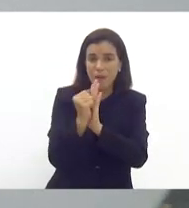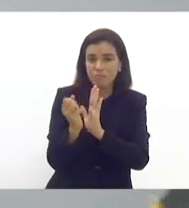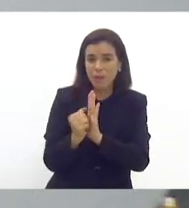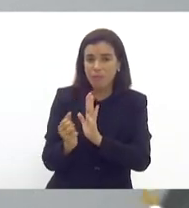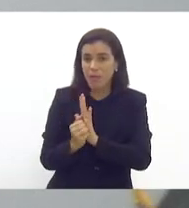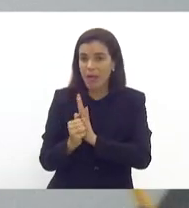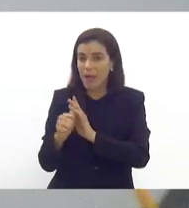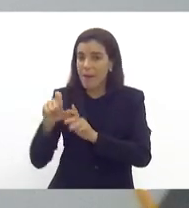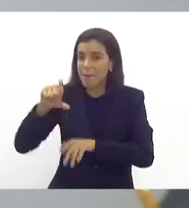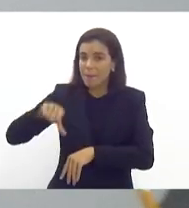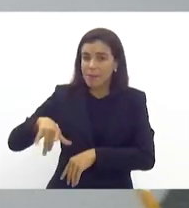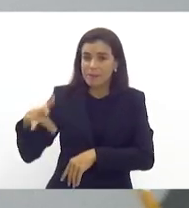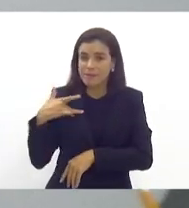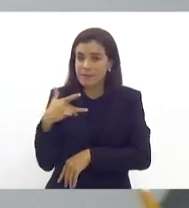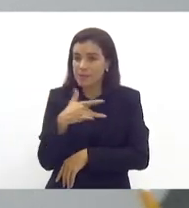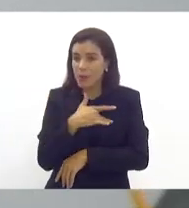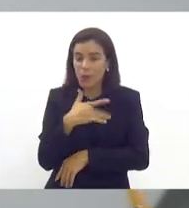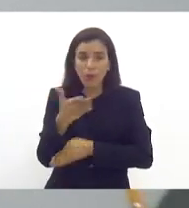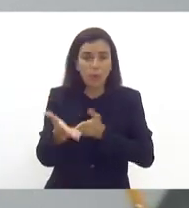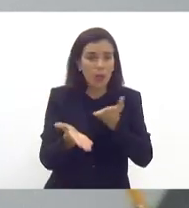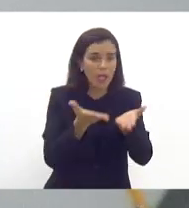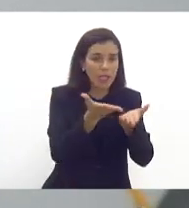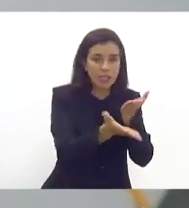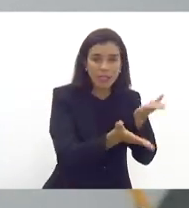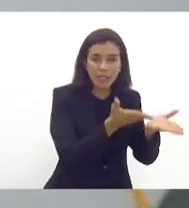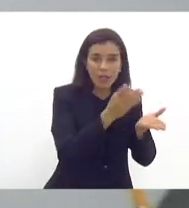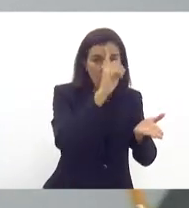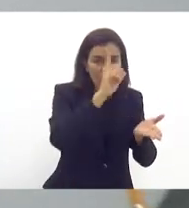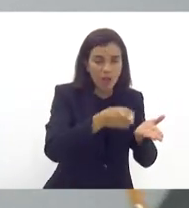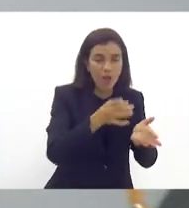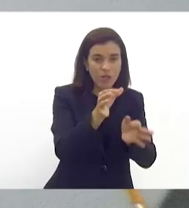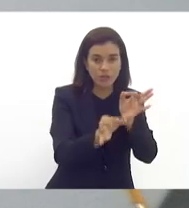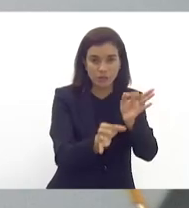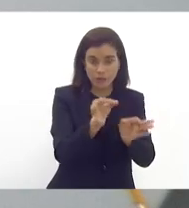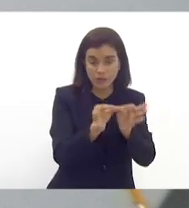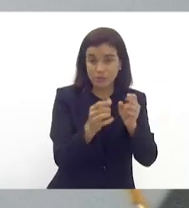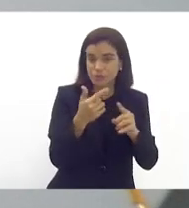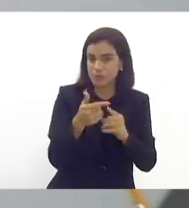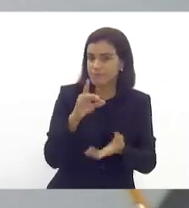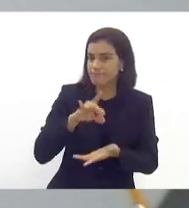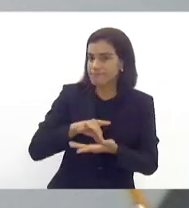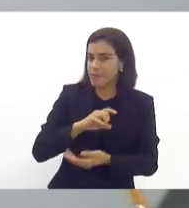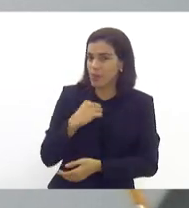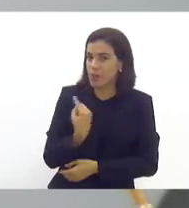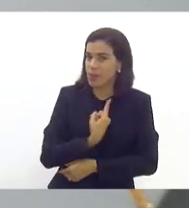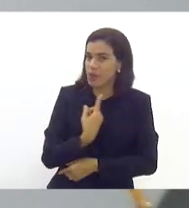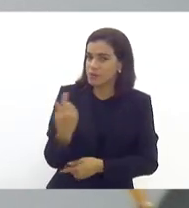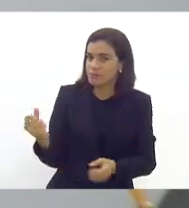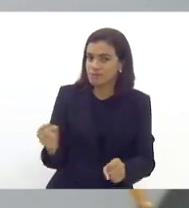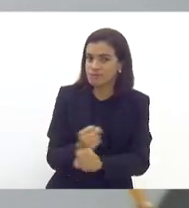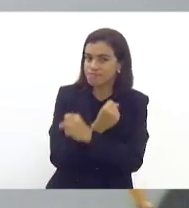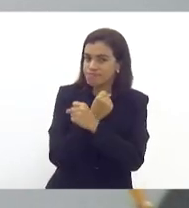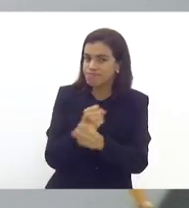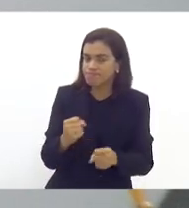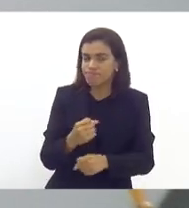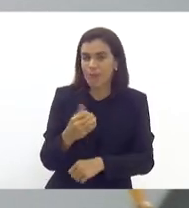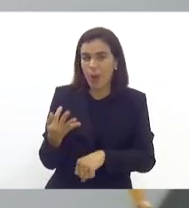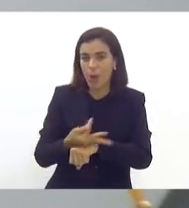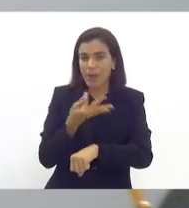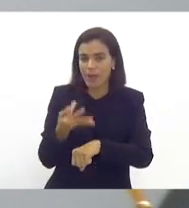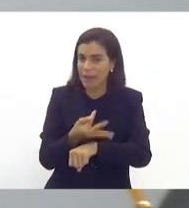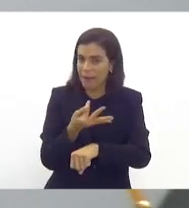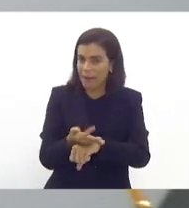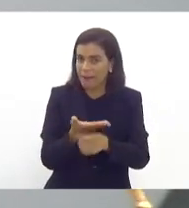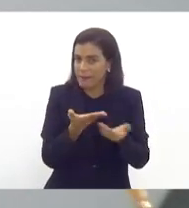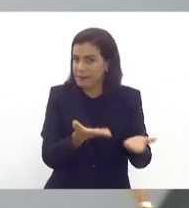aplicou ou quem não não atendeu a ordem judicial porque realmente nós não podemos viver nesse né dessa forma